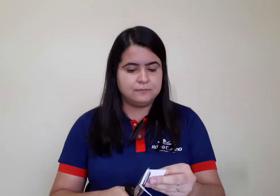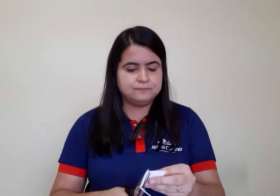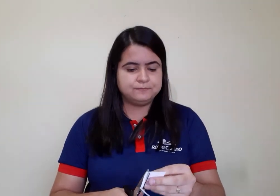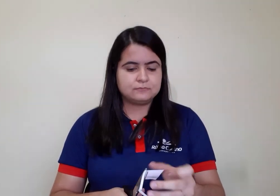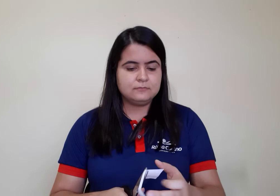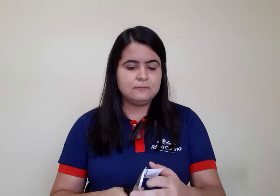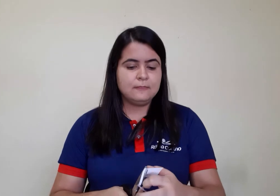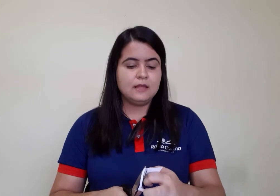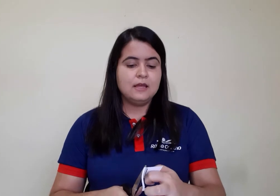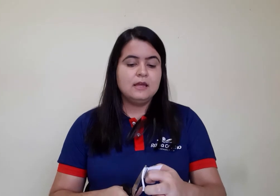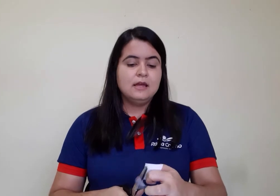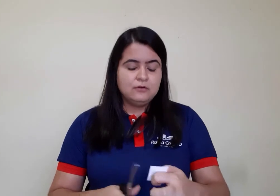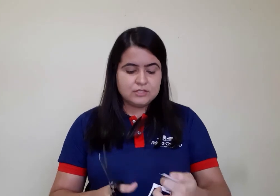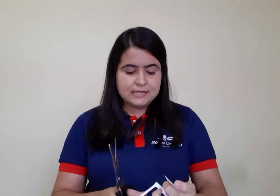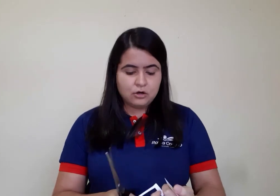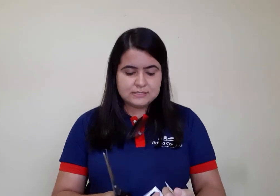diferente.